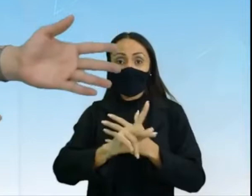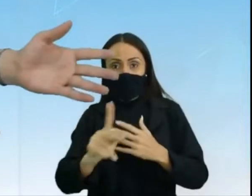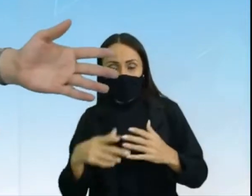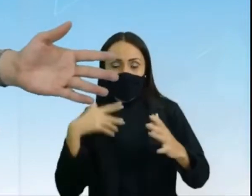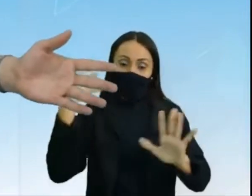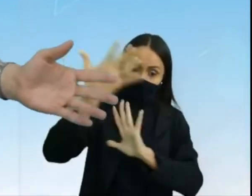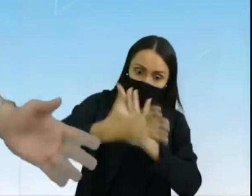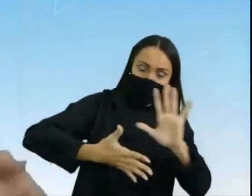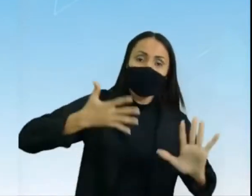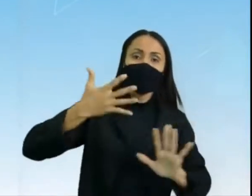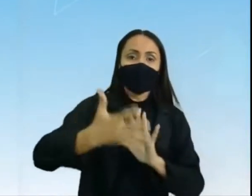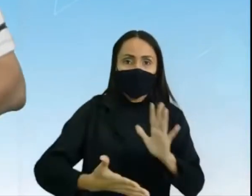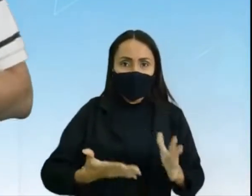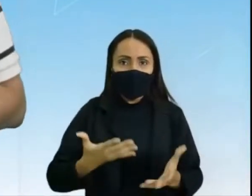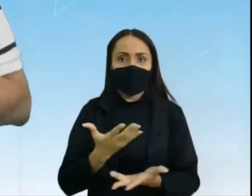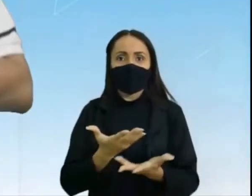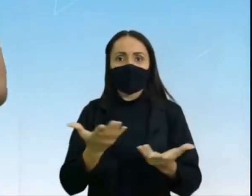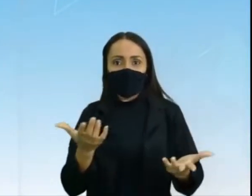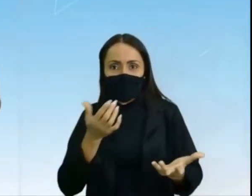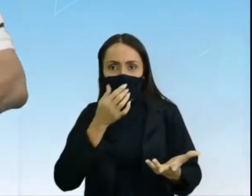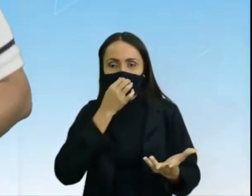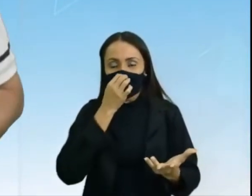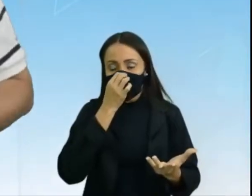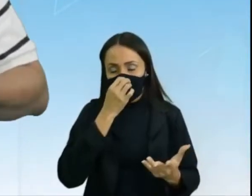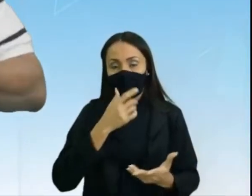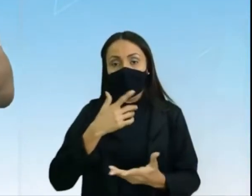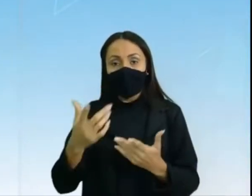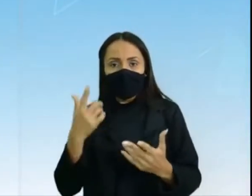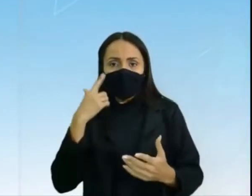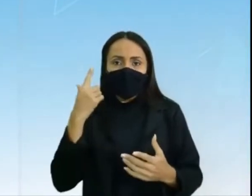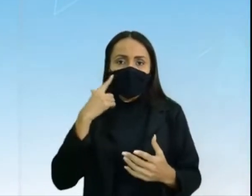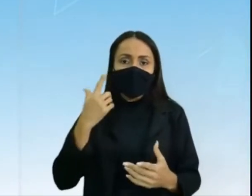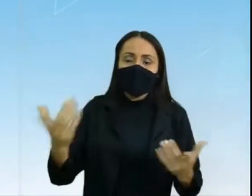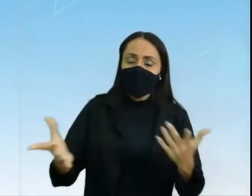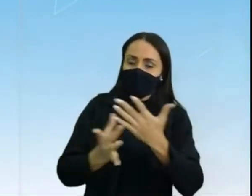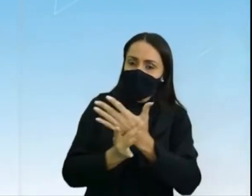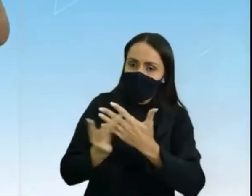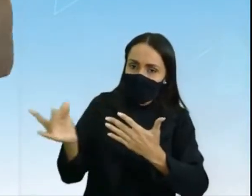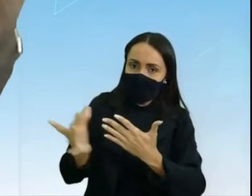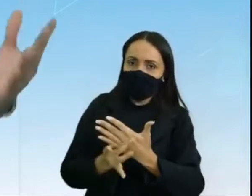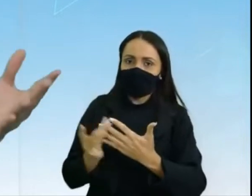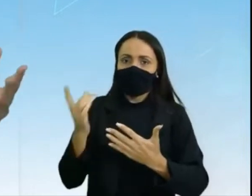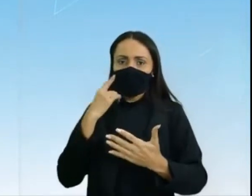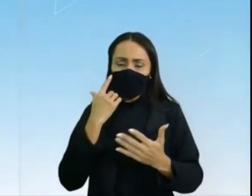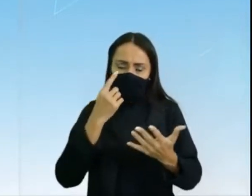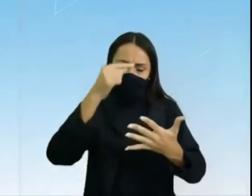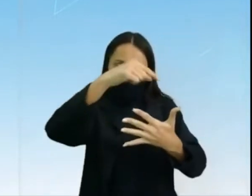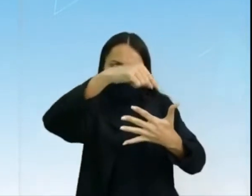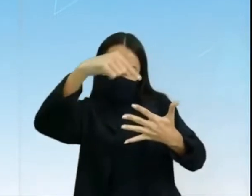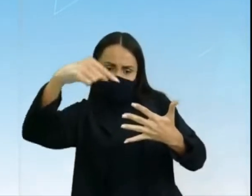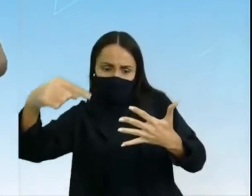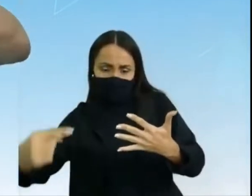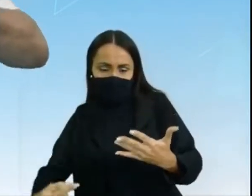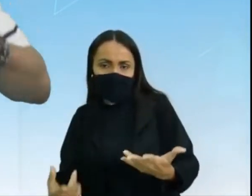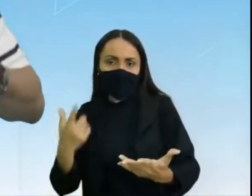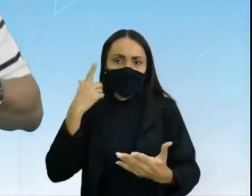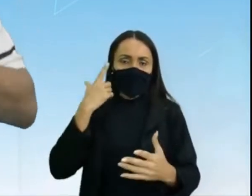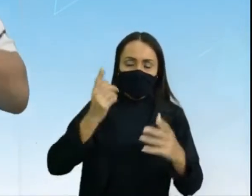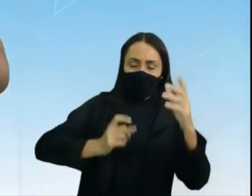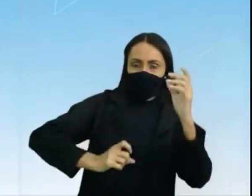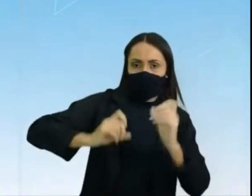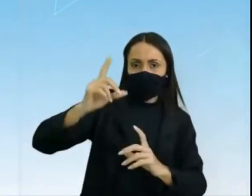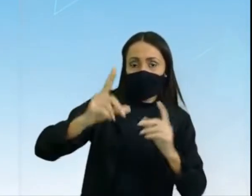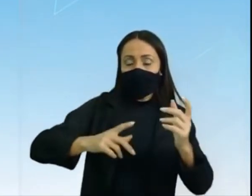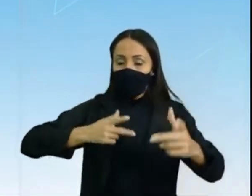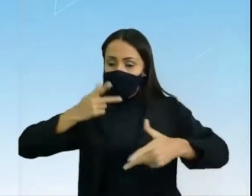em Libras, certo? Então, justamente essa questão do recurso semiótico são esses aparatos, a proximidade, o gesto,